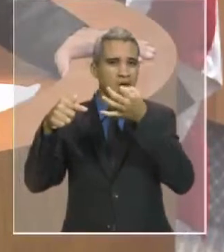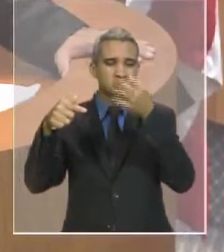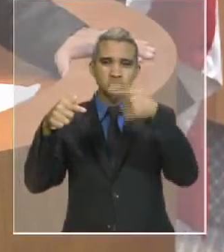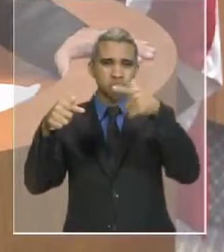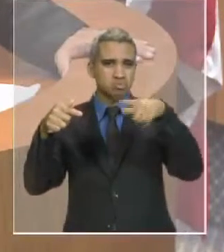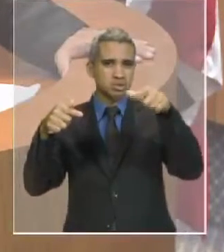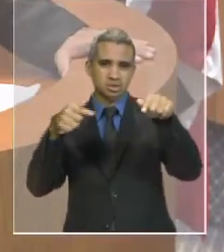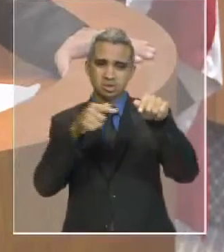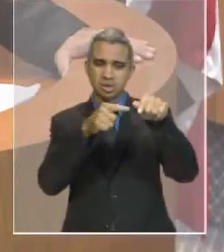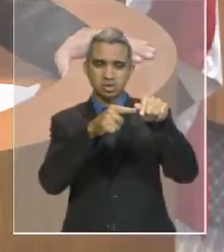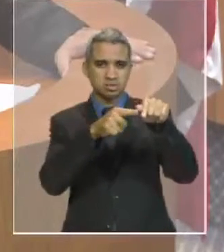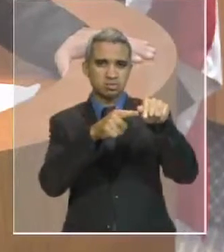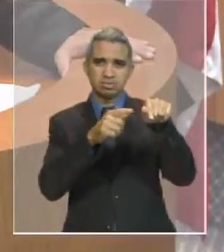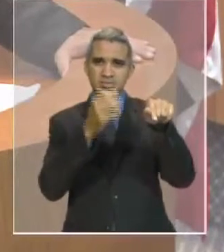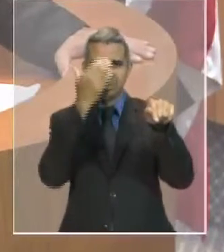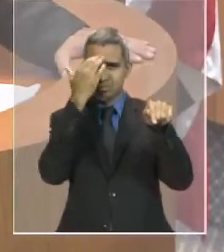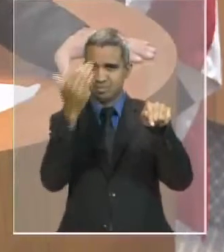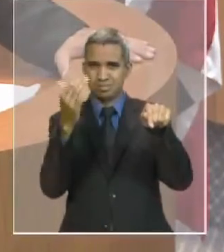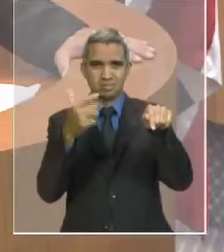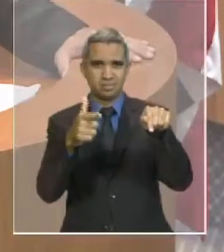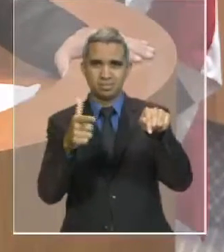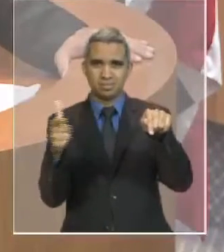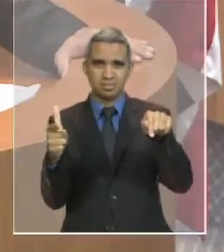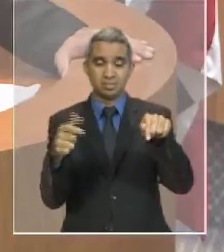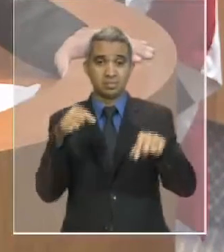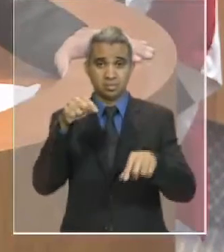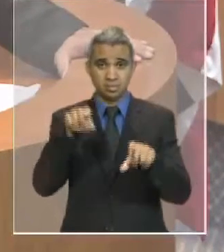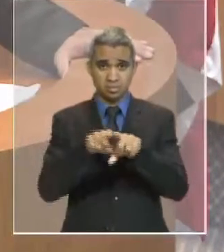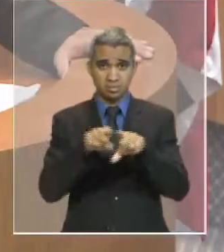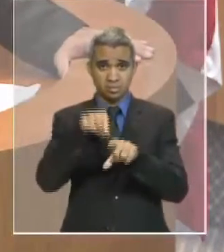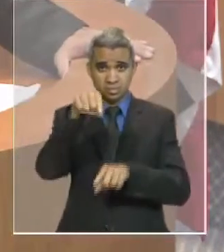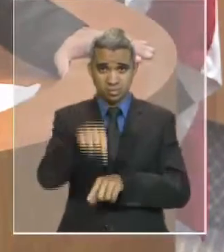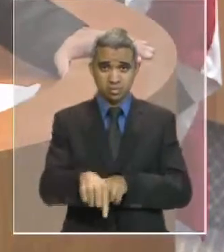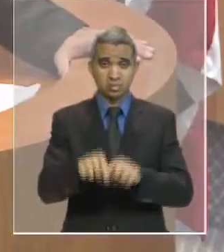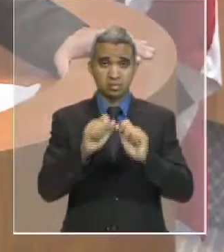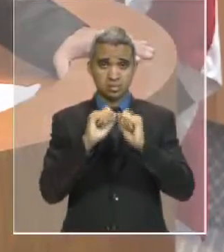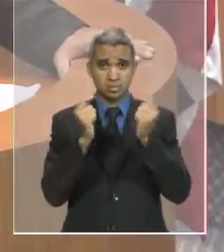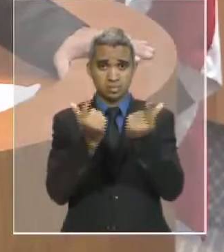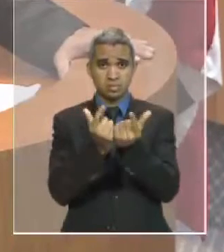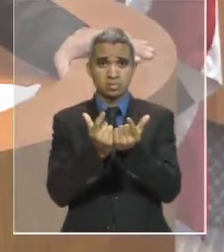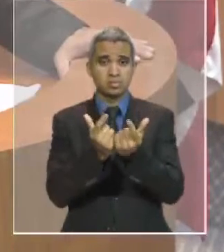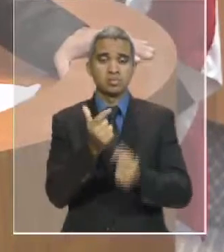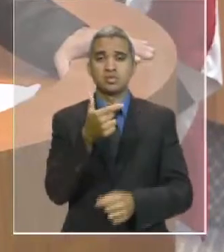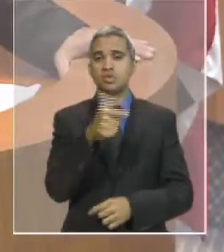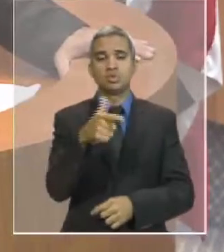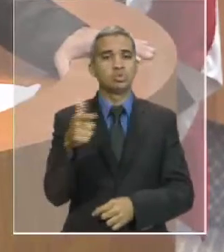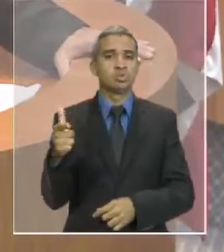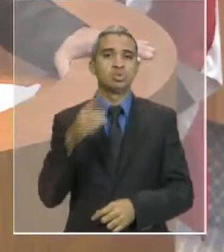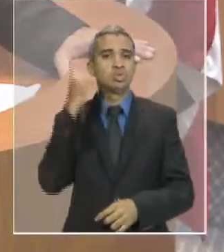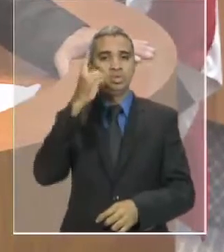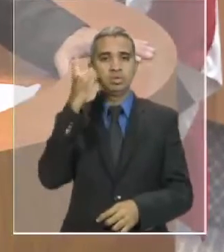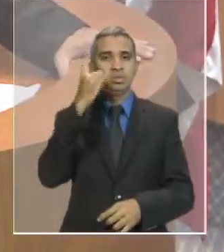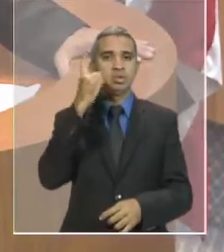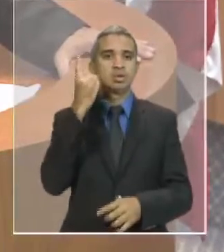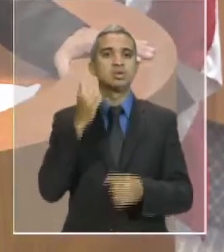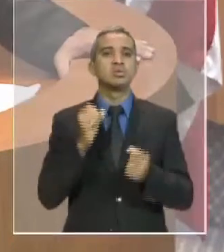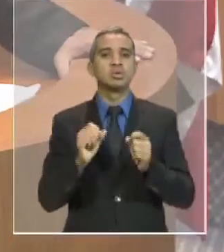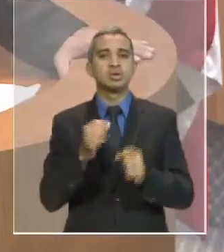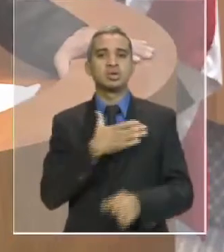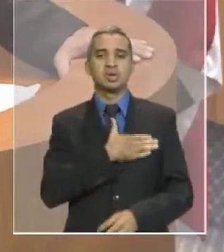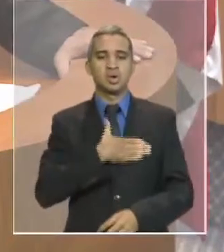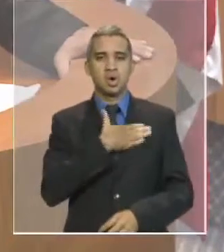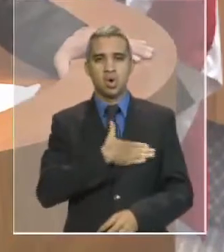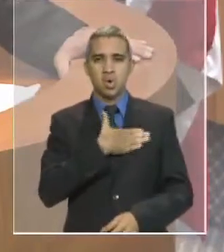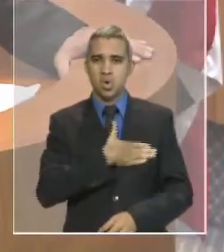nesta casa, não tem meia dúzia de parlamentares que estejam satisfeitos, que está sendo respeitadas as prerrogativas